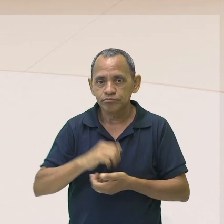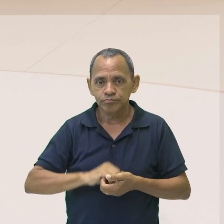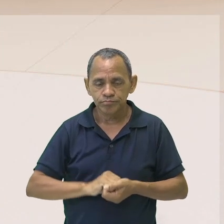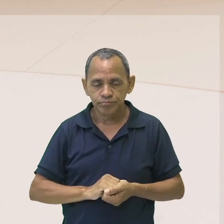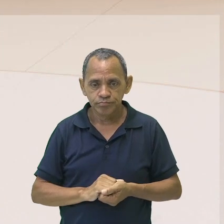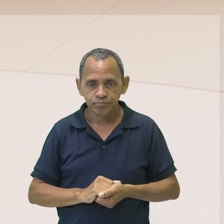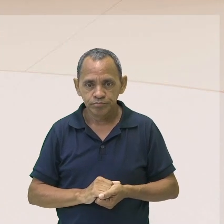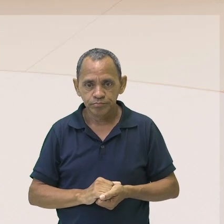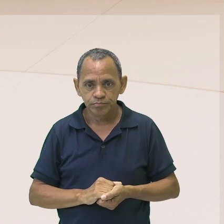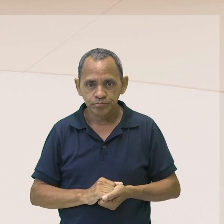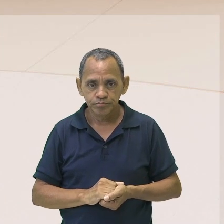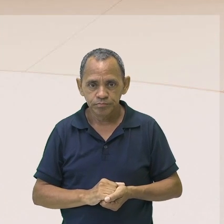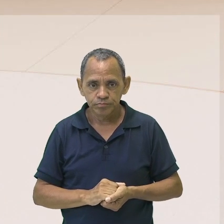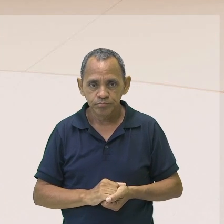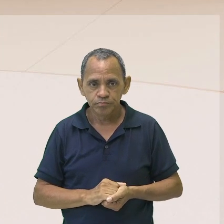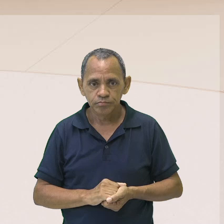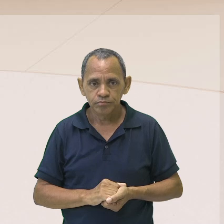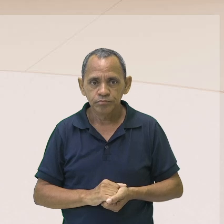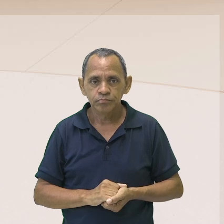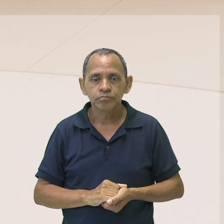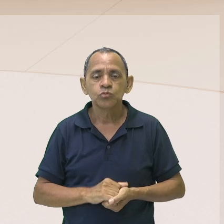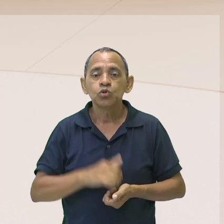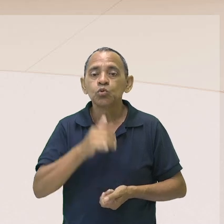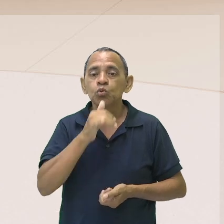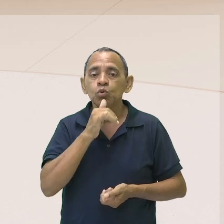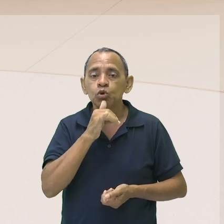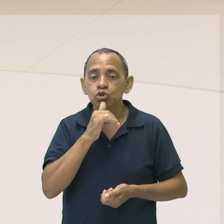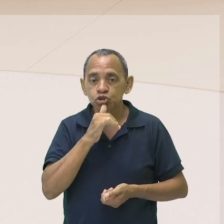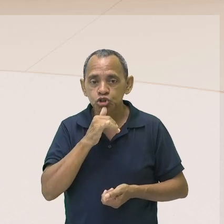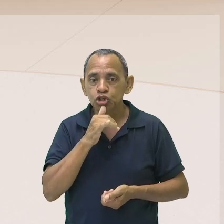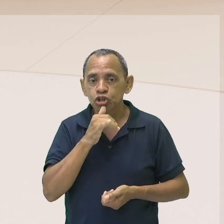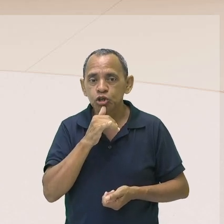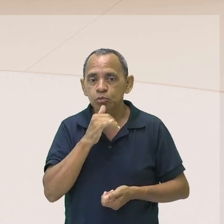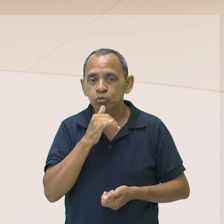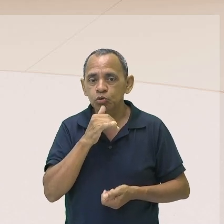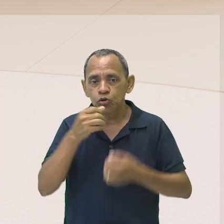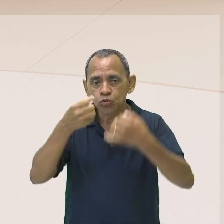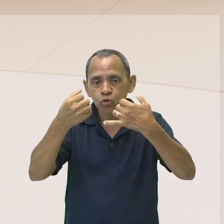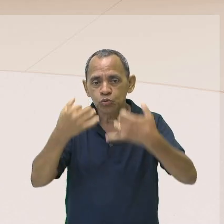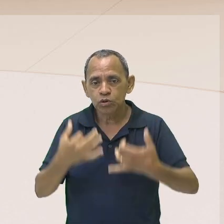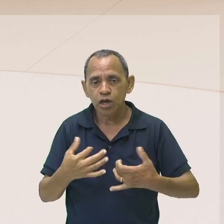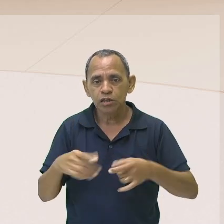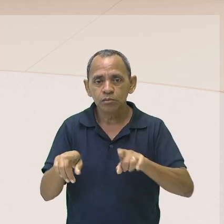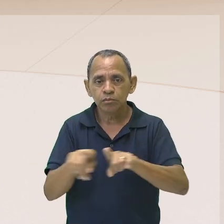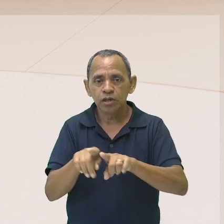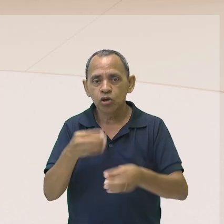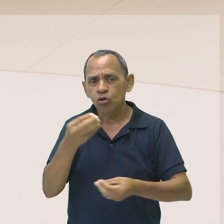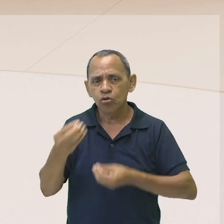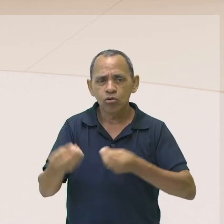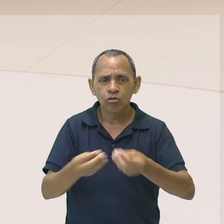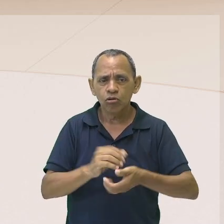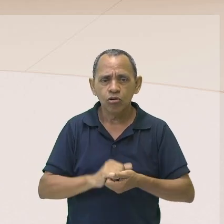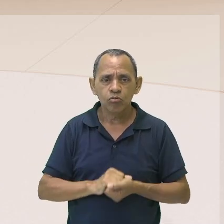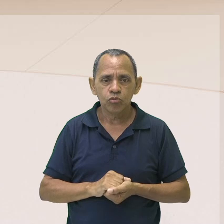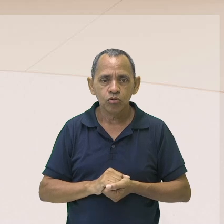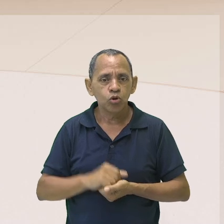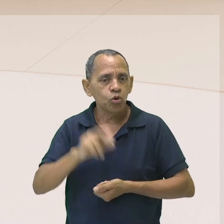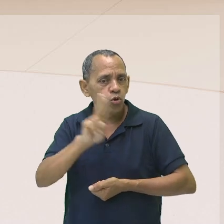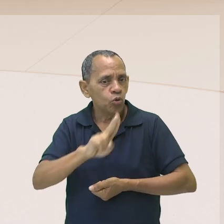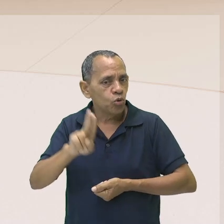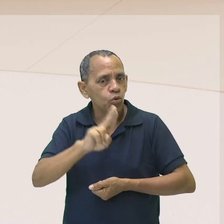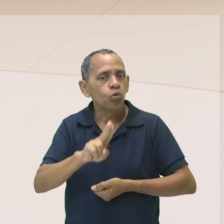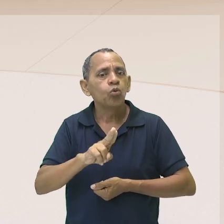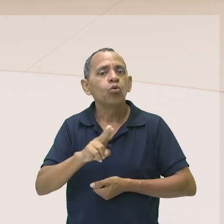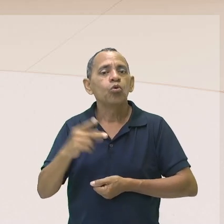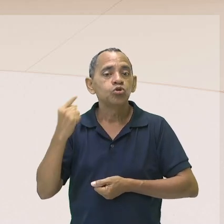Bem, eu tenho aqui um exemplo que a gente vai tratar basicamente de consumo para a gente entender essa produção de lixo desigual no mundo. E aí eu